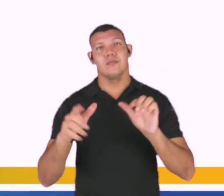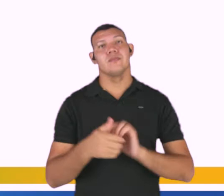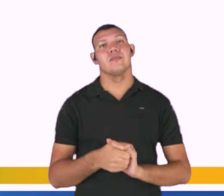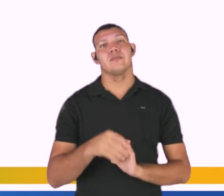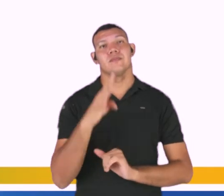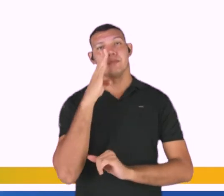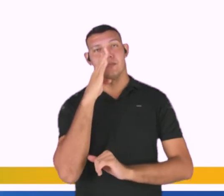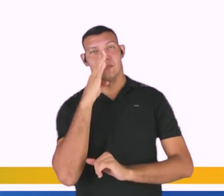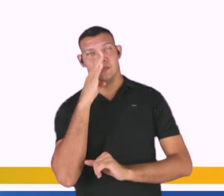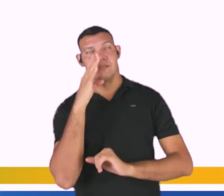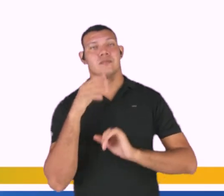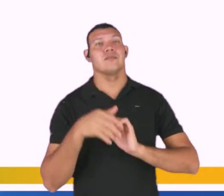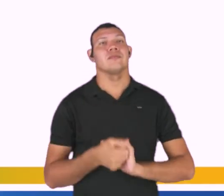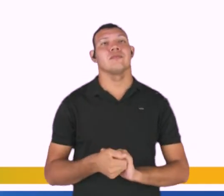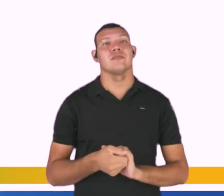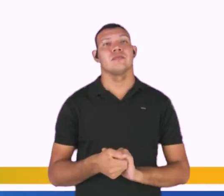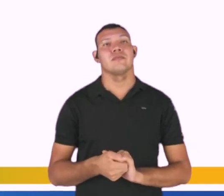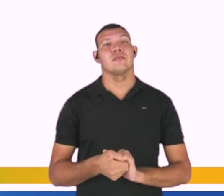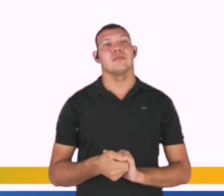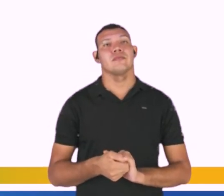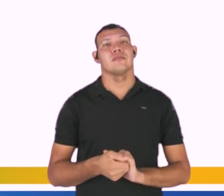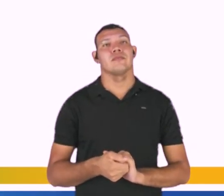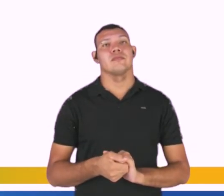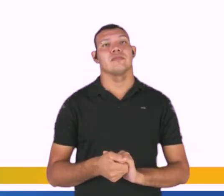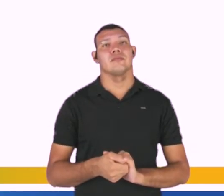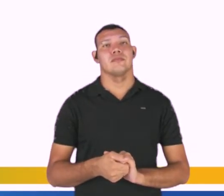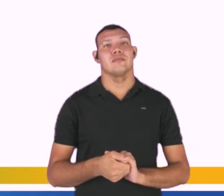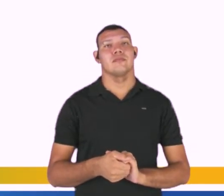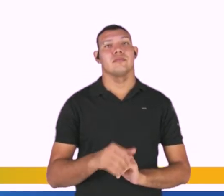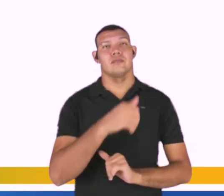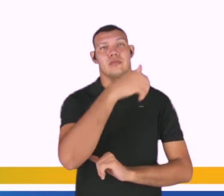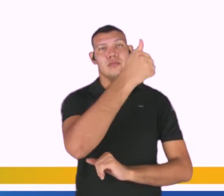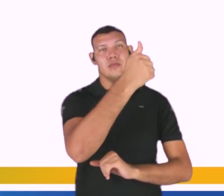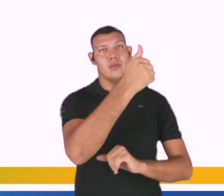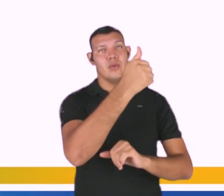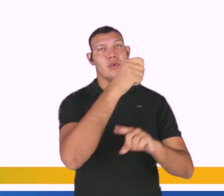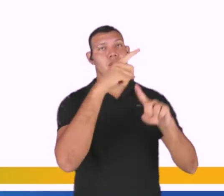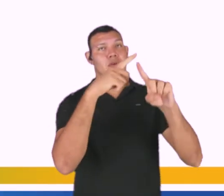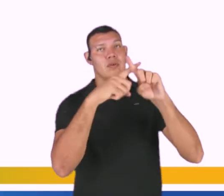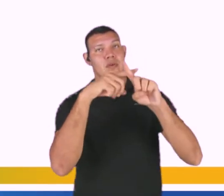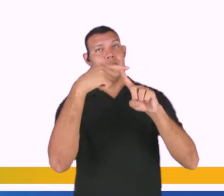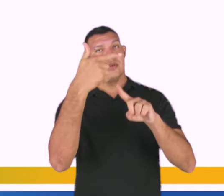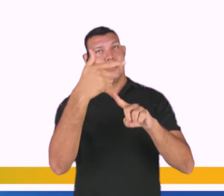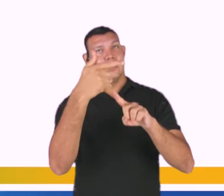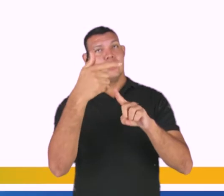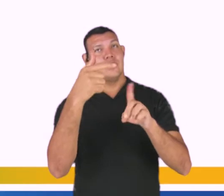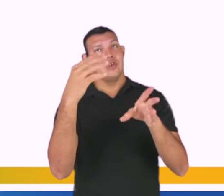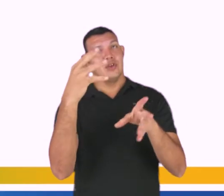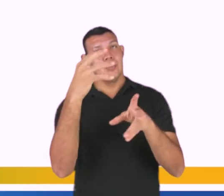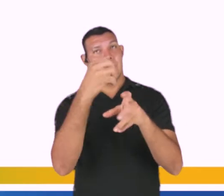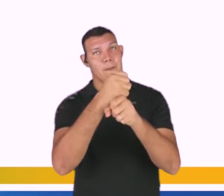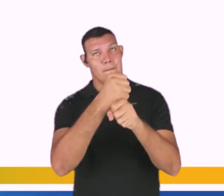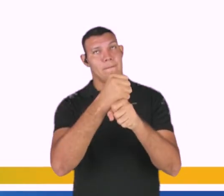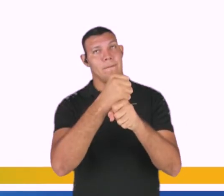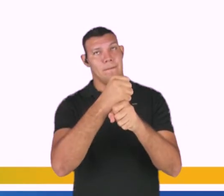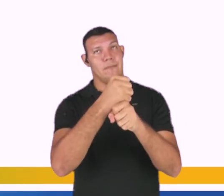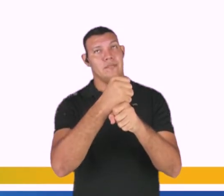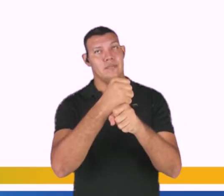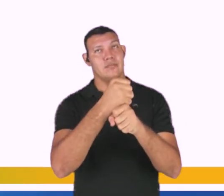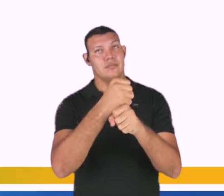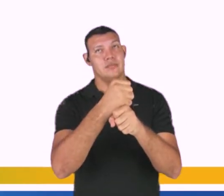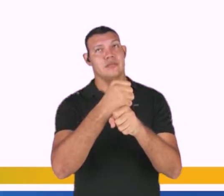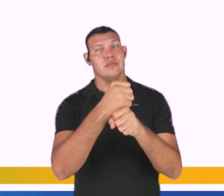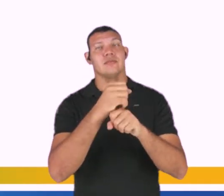dispositivo então em seguida a gente vai multiplicar um por dois e somar o produto obtido do segundo coeficiente da